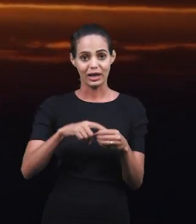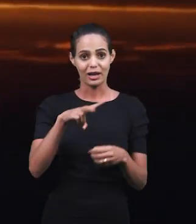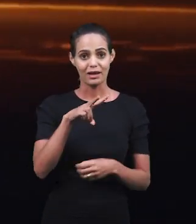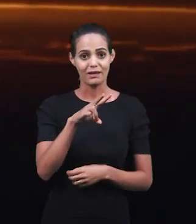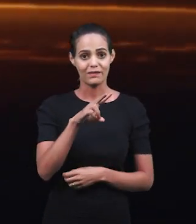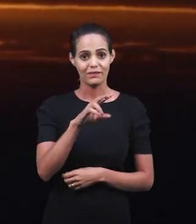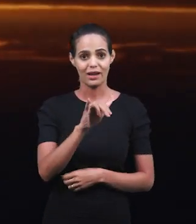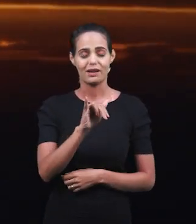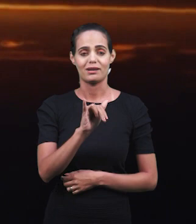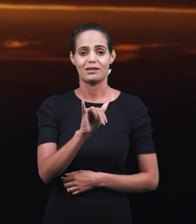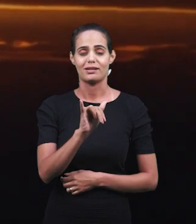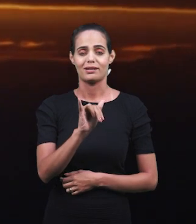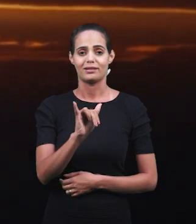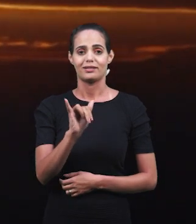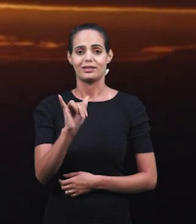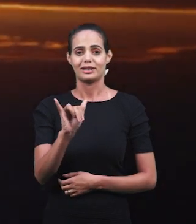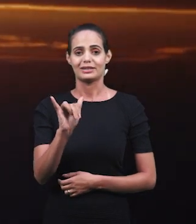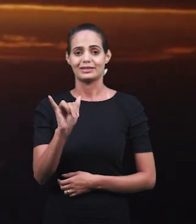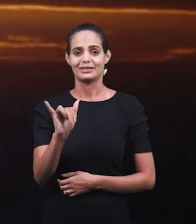voltará.